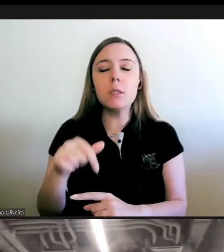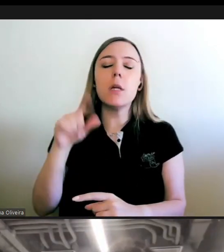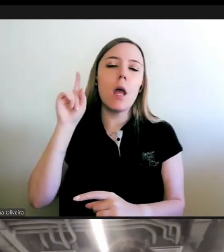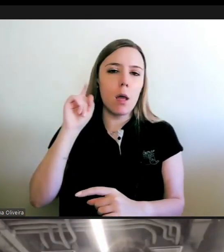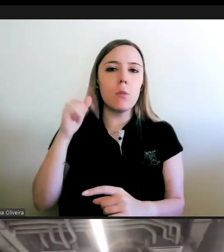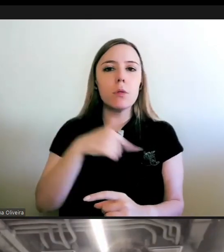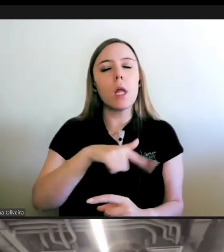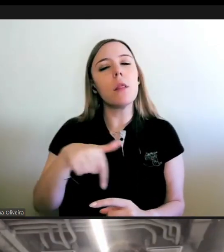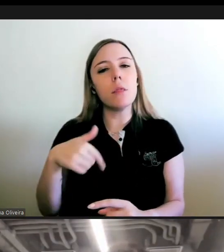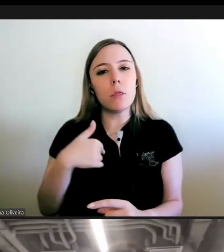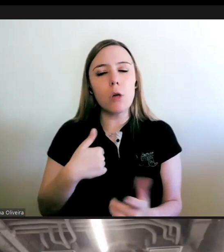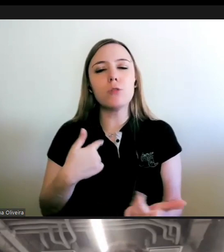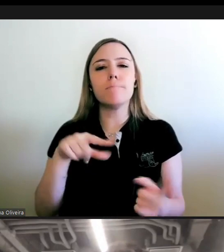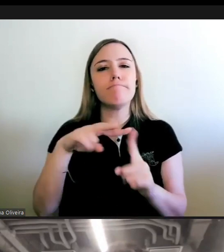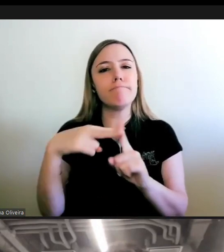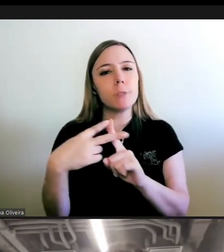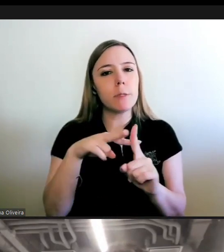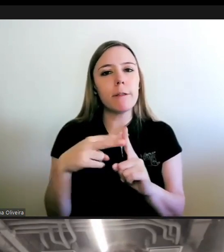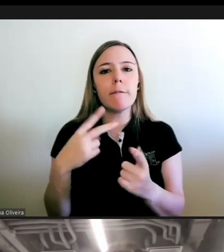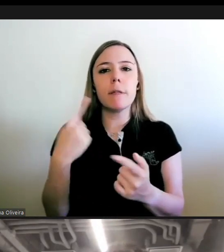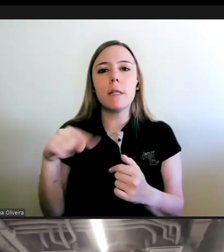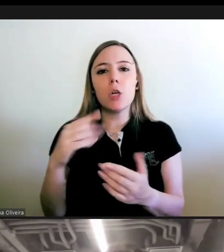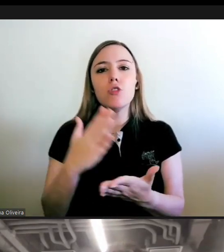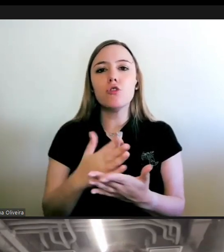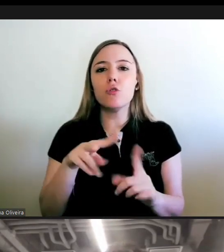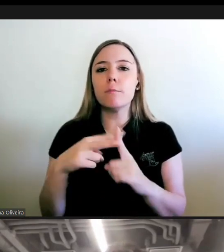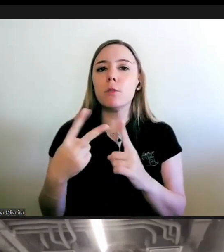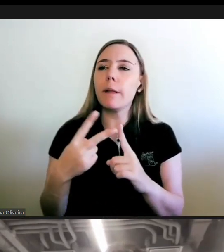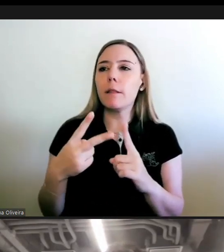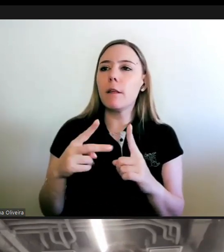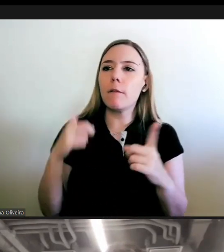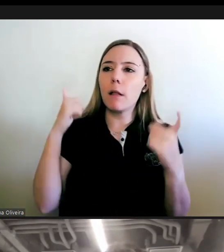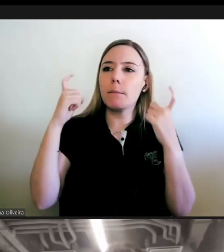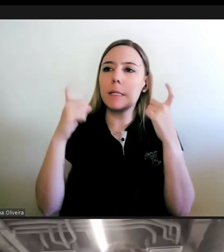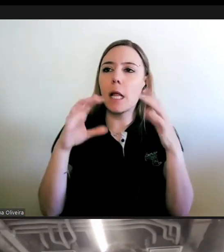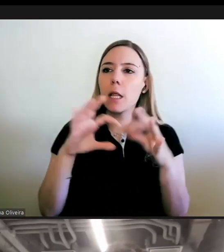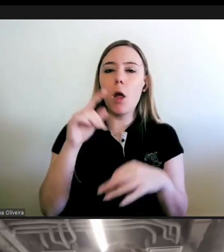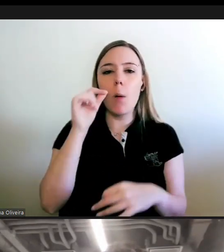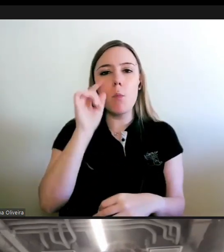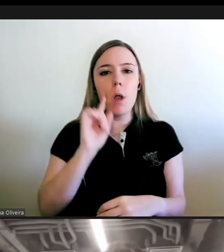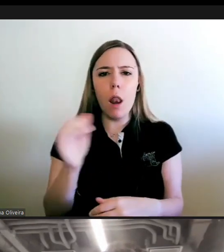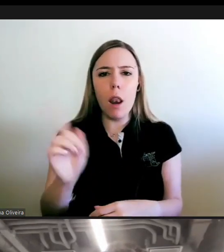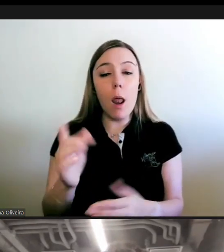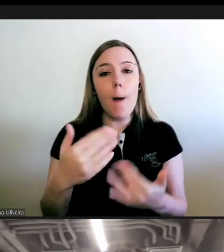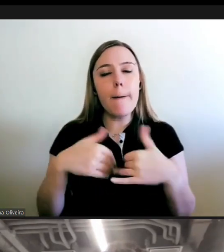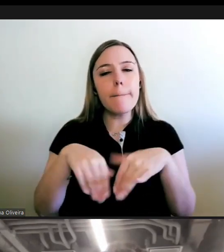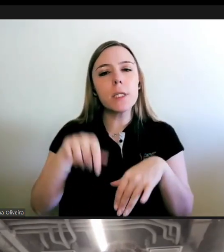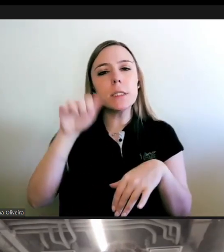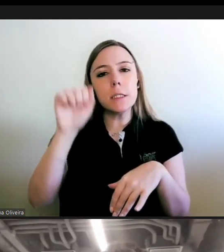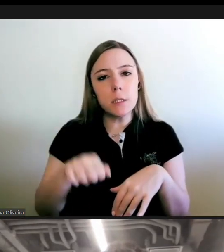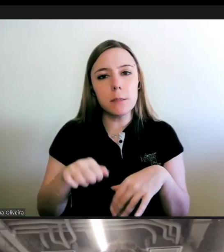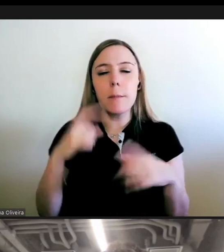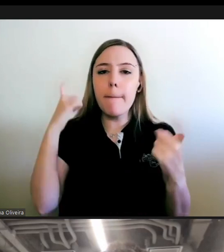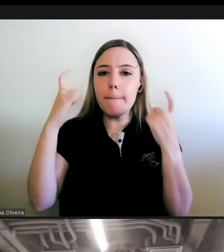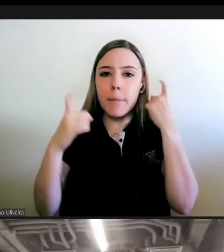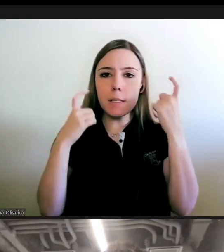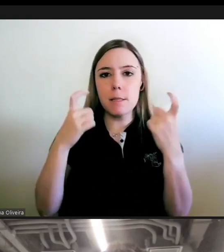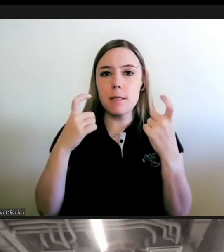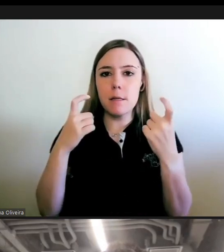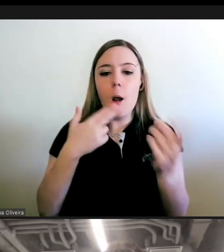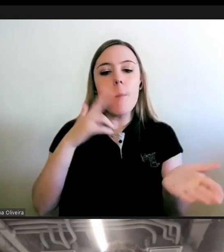lente, que não é apenas uma lente de género, mas é uma lente, olhar as nossas realidades com uma